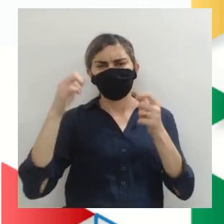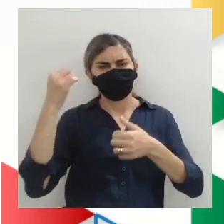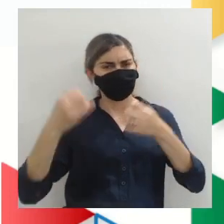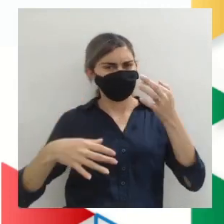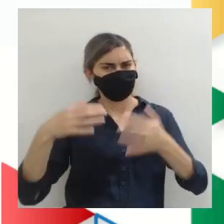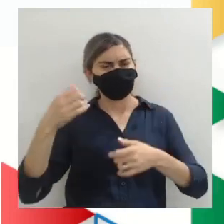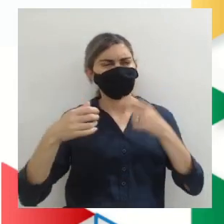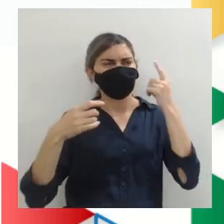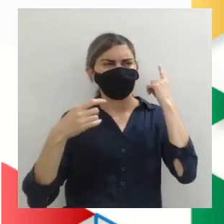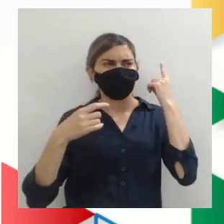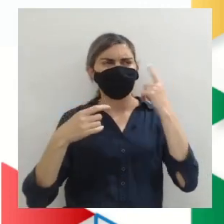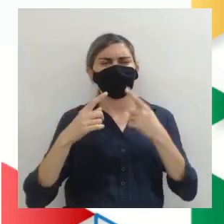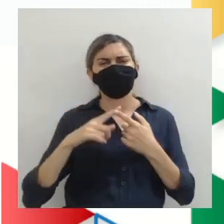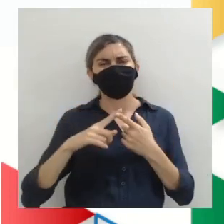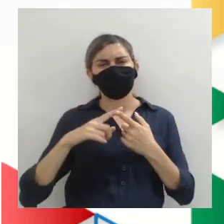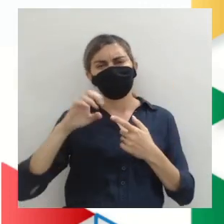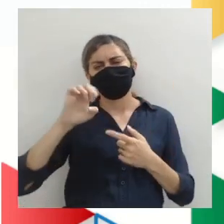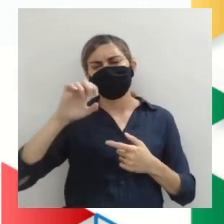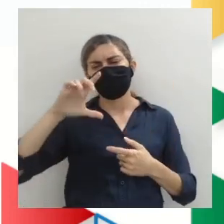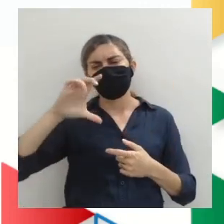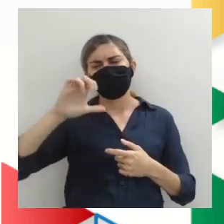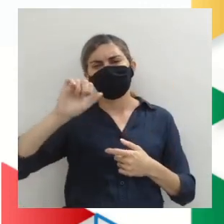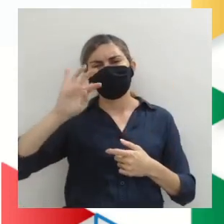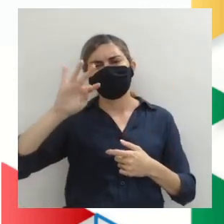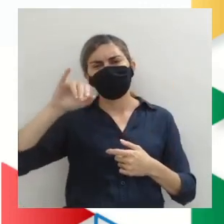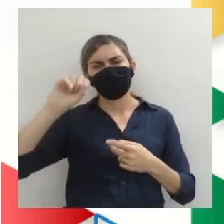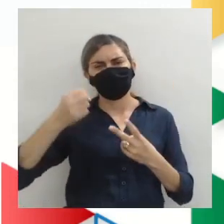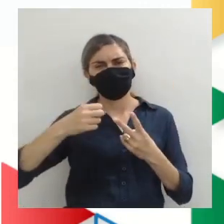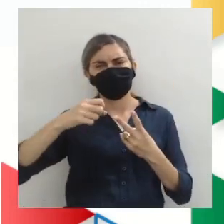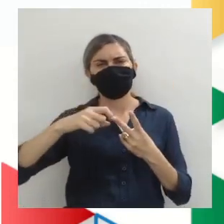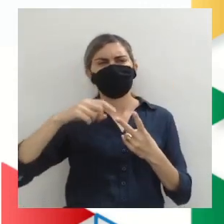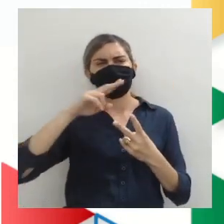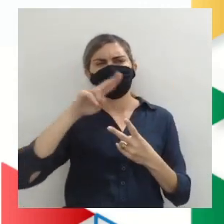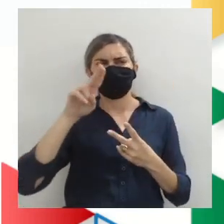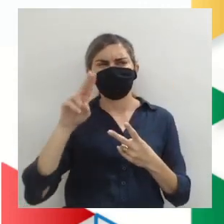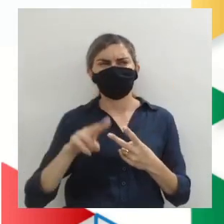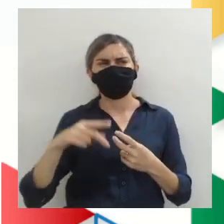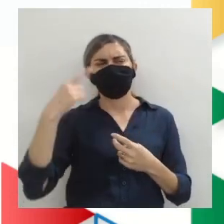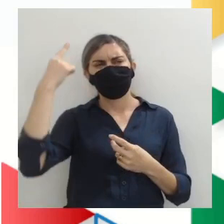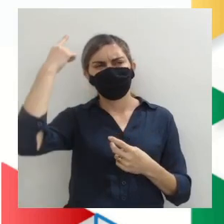por ele são ecletismo, maniqueísmo,